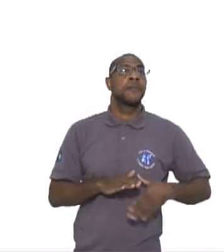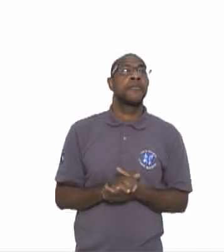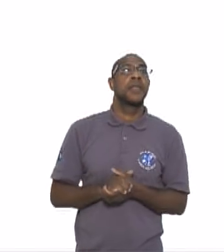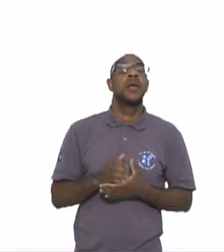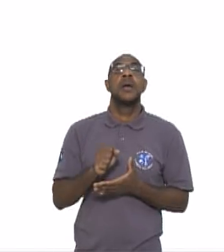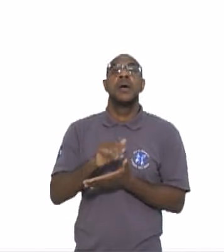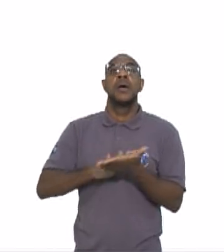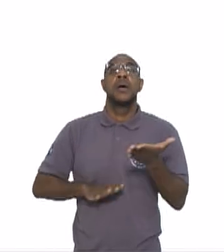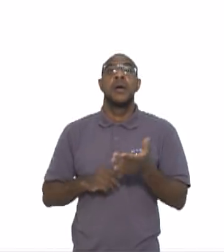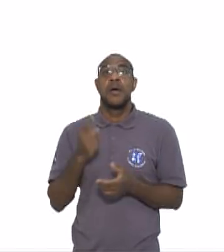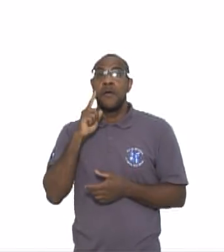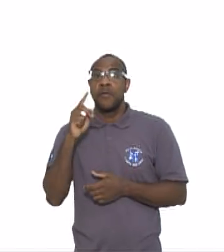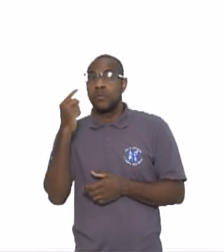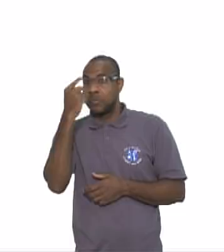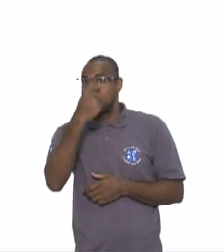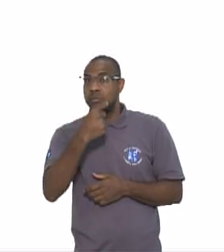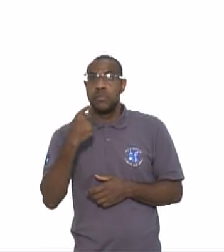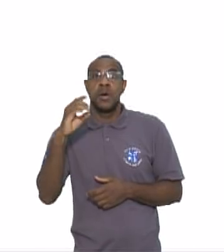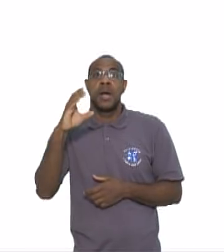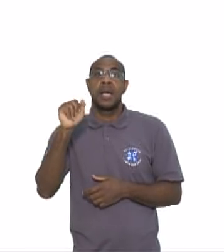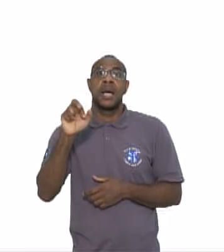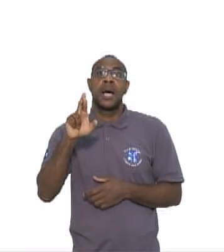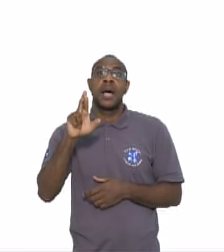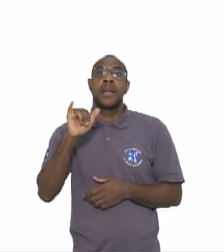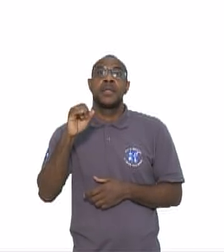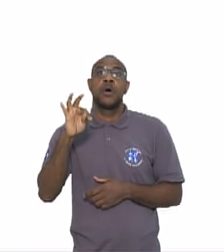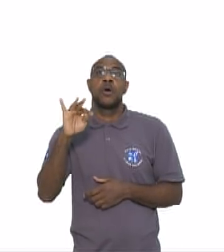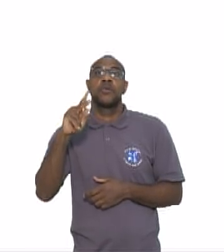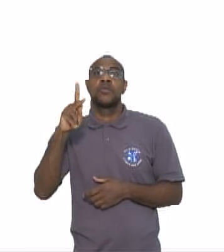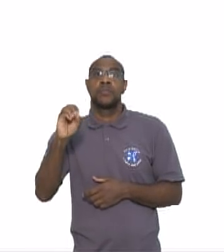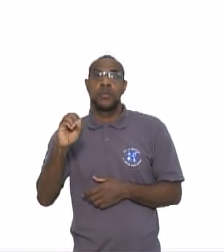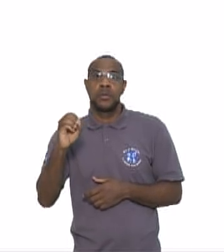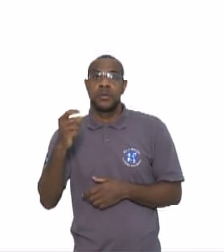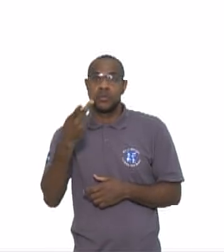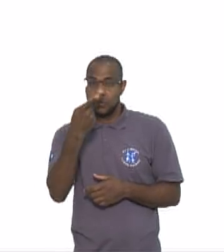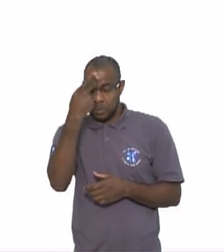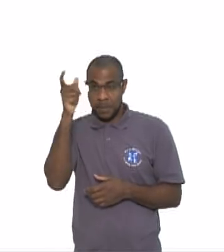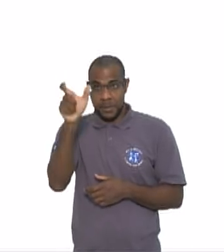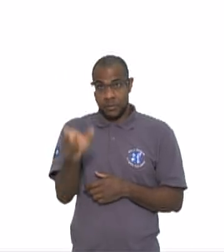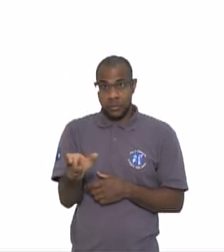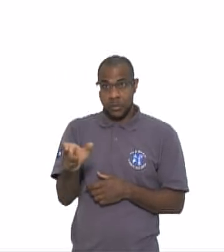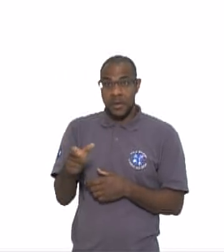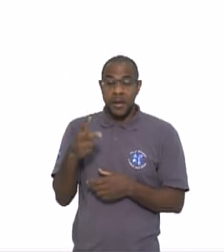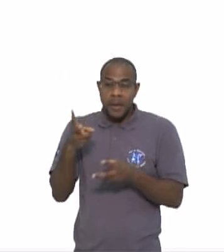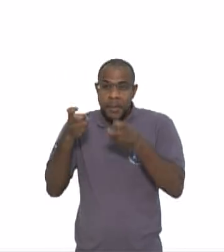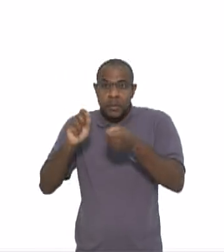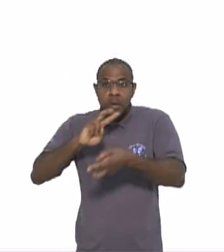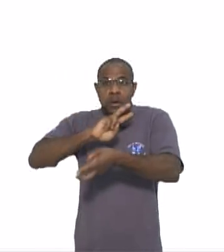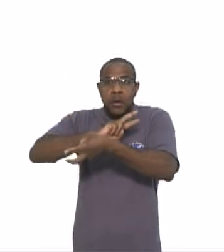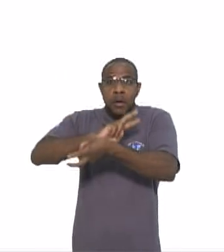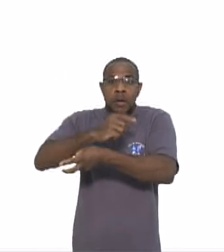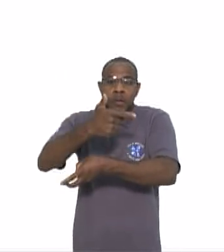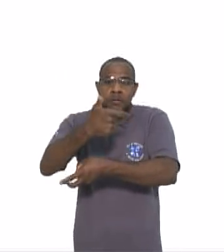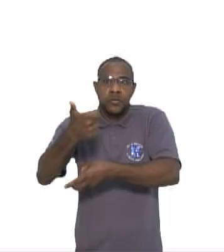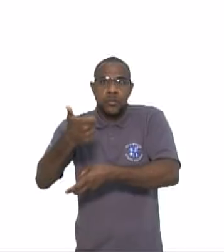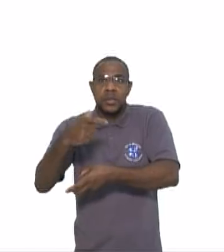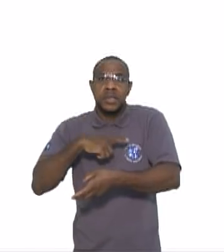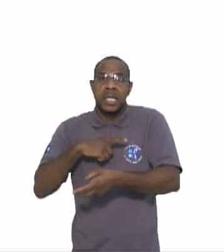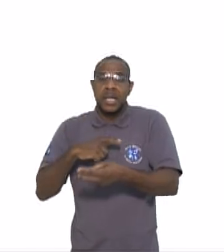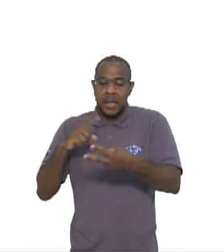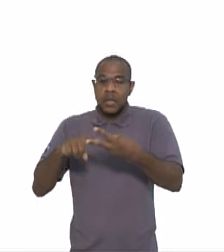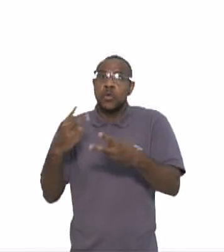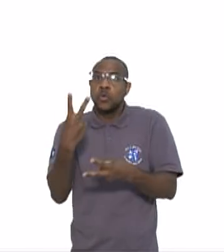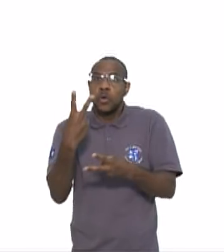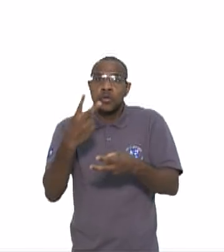o cariótipo de uma pessoa, um pesquisador percebeu uma trissomia do cromossomo 21 e a presença de 2 cromossomos sexuais X.